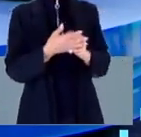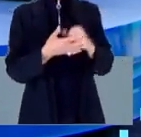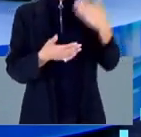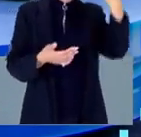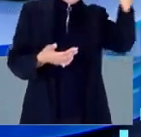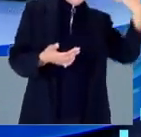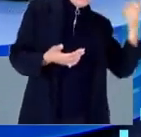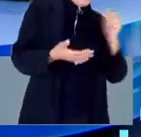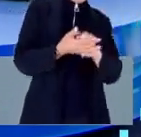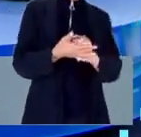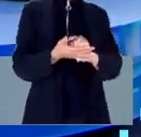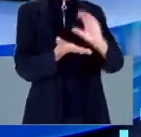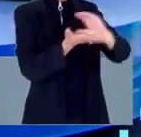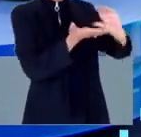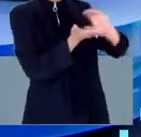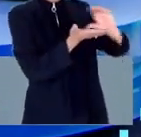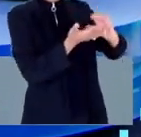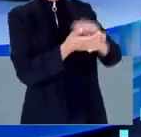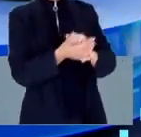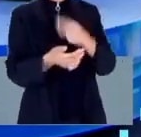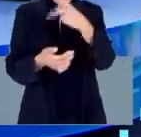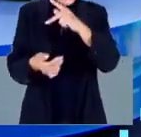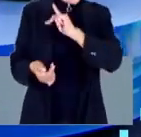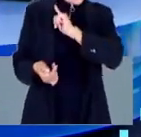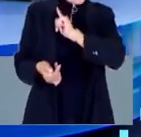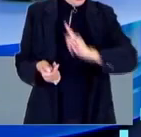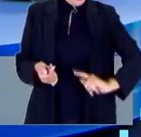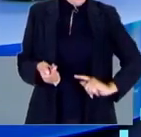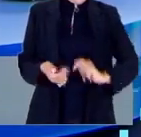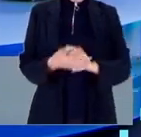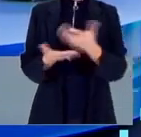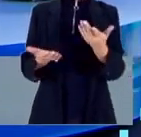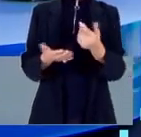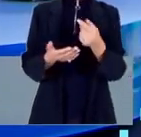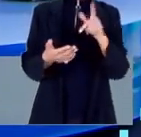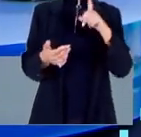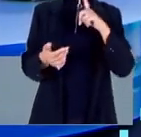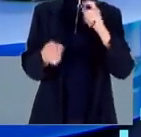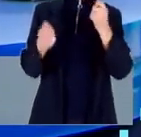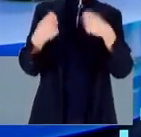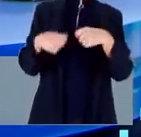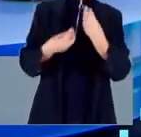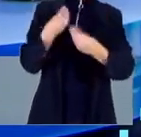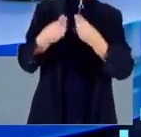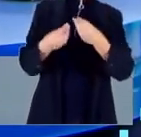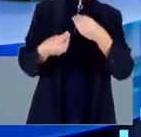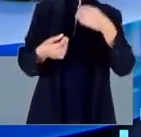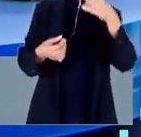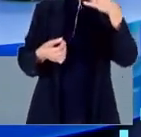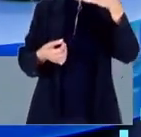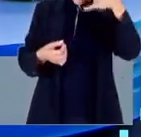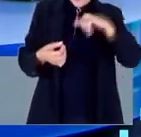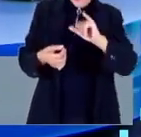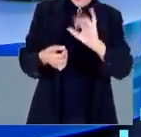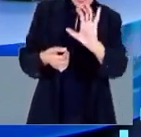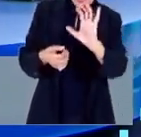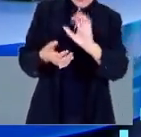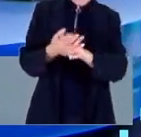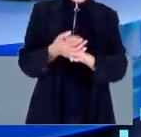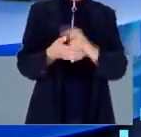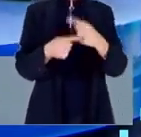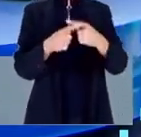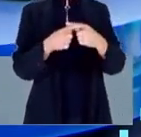né no seu governo é tem como evitar a Esquerda Caviar pegar todo o dinheiro para ela